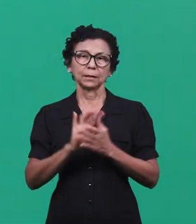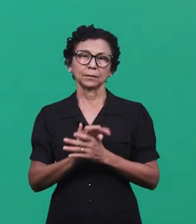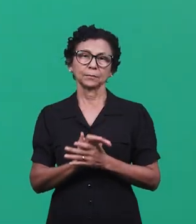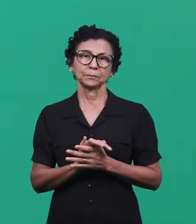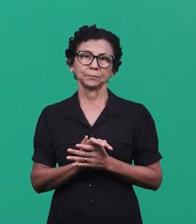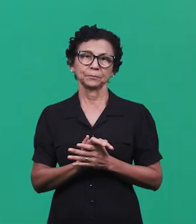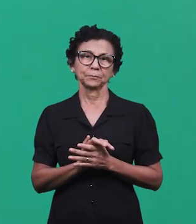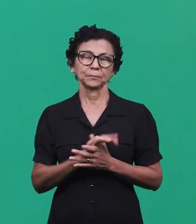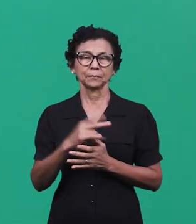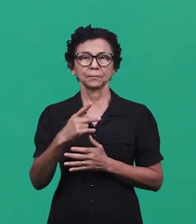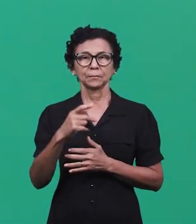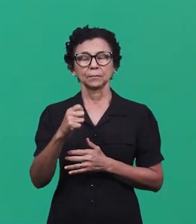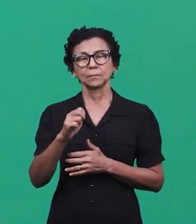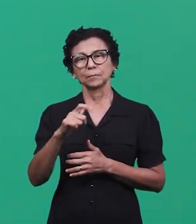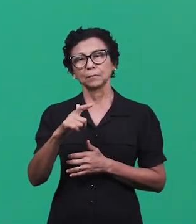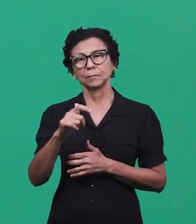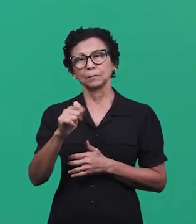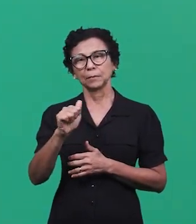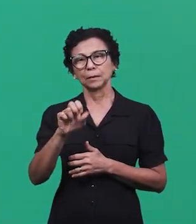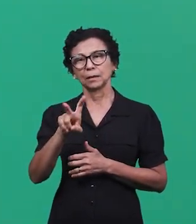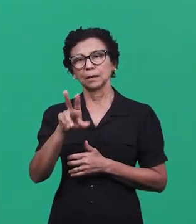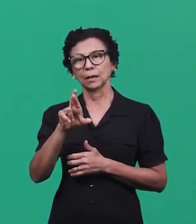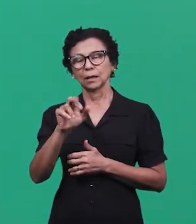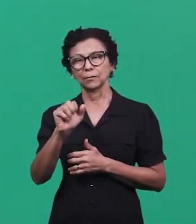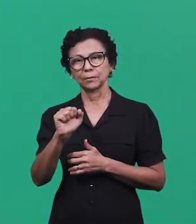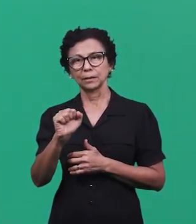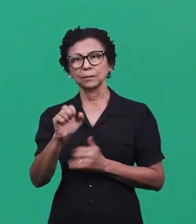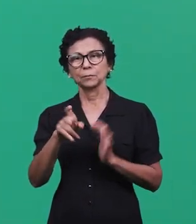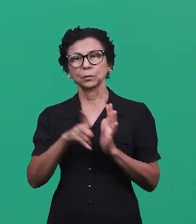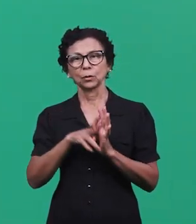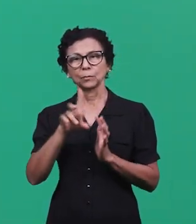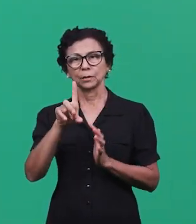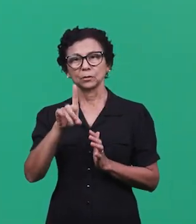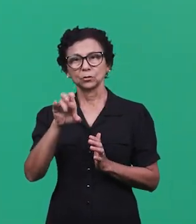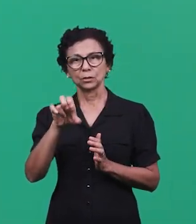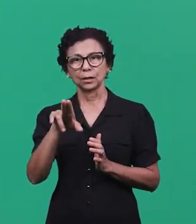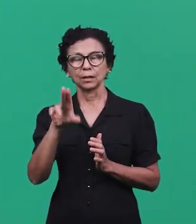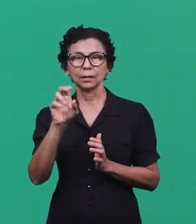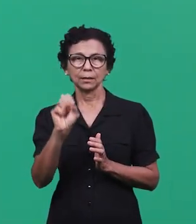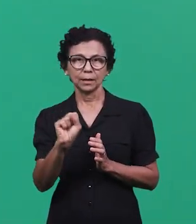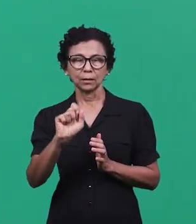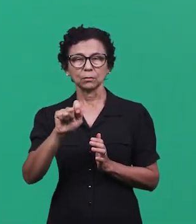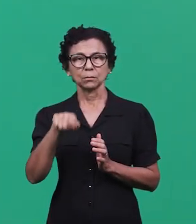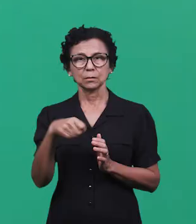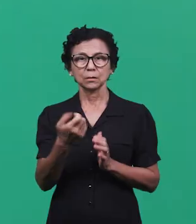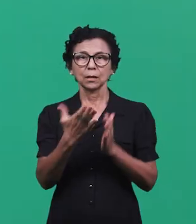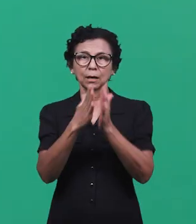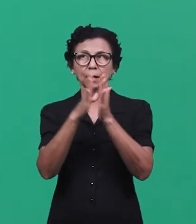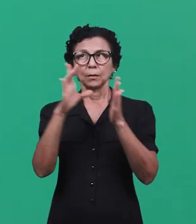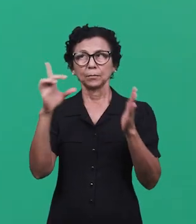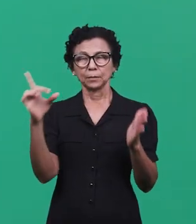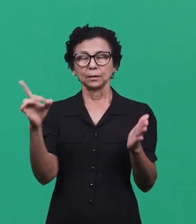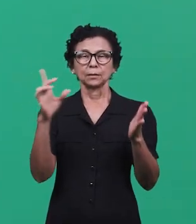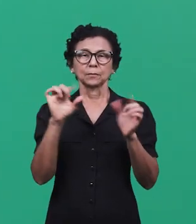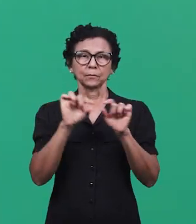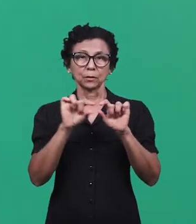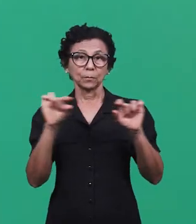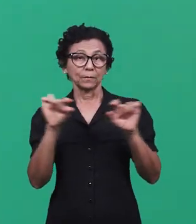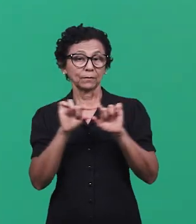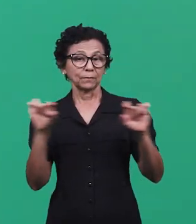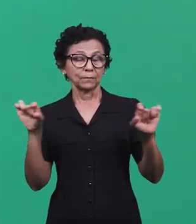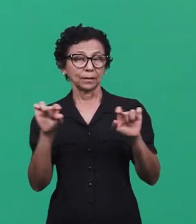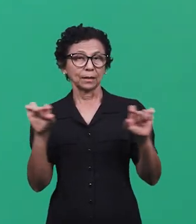A palavra de Deus, que a gente sempre deixa junto, com uma imagem que faça ali referência. Por quê?